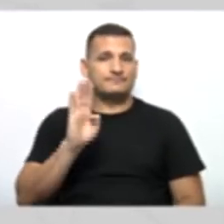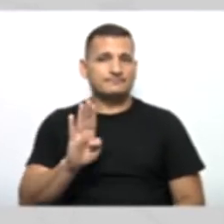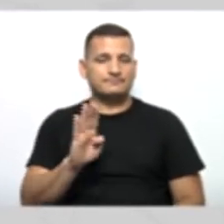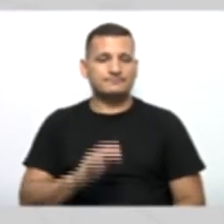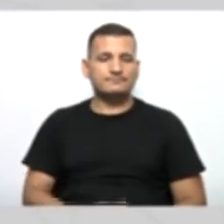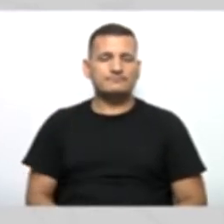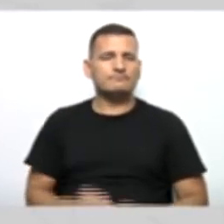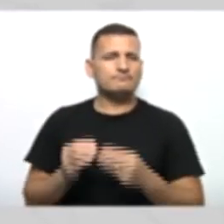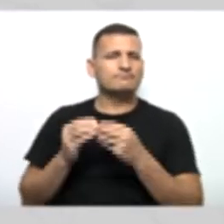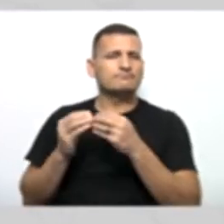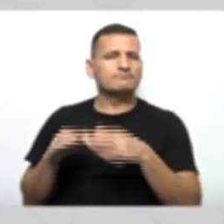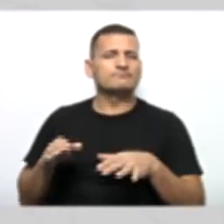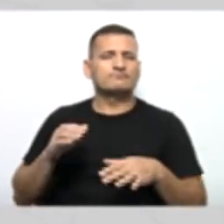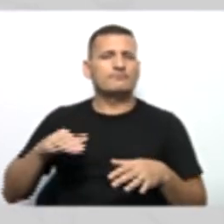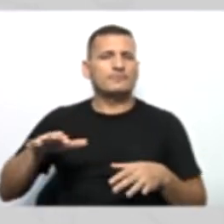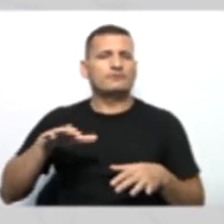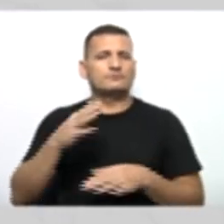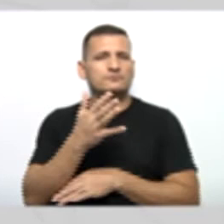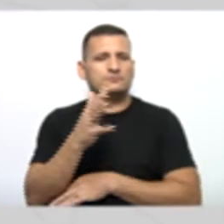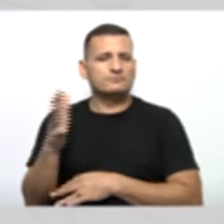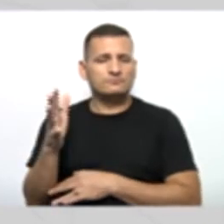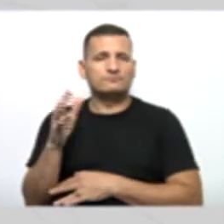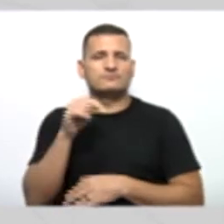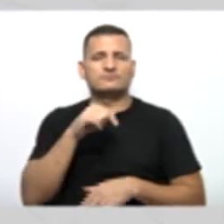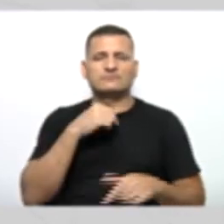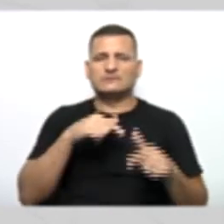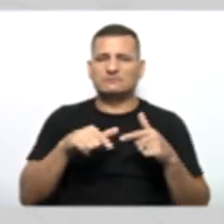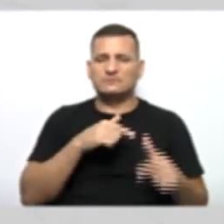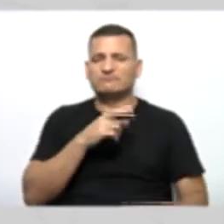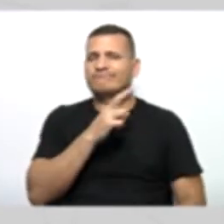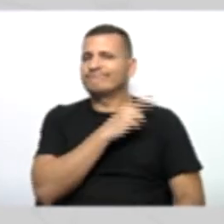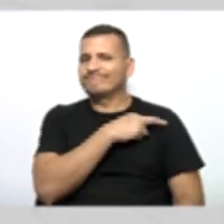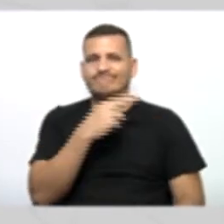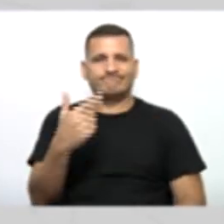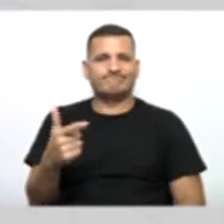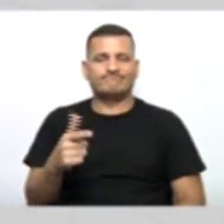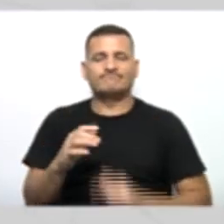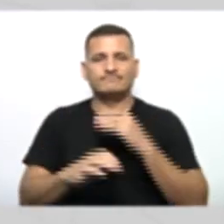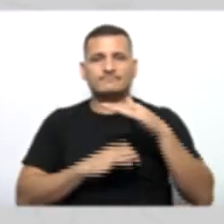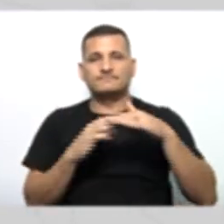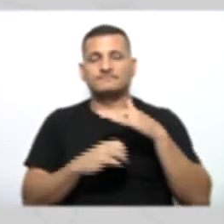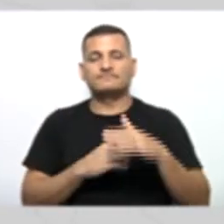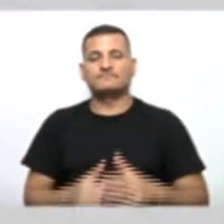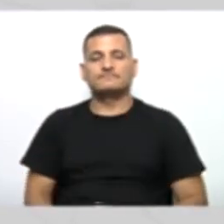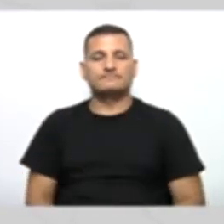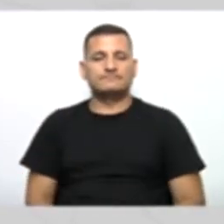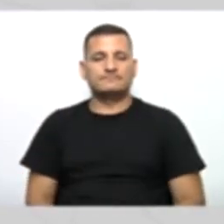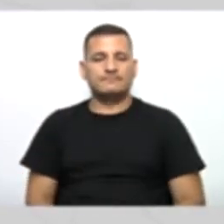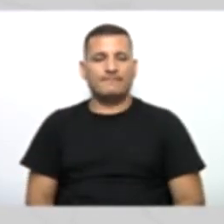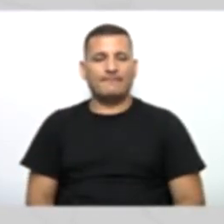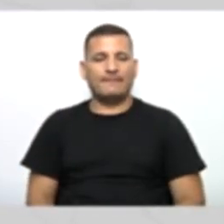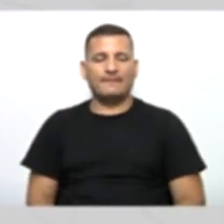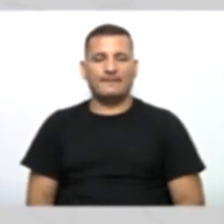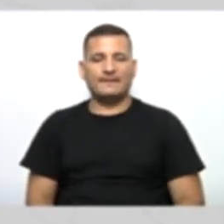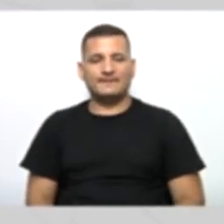impactos ambientais causados por essa atuação irresponsável? Essa atuação pode